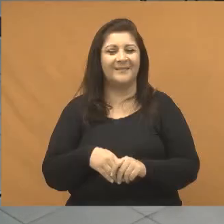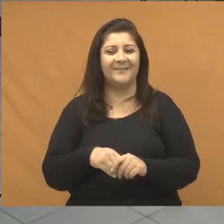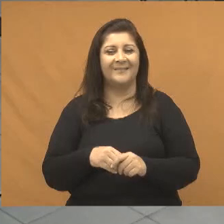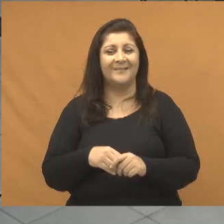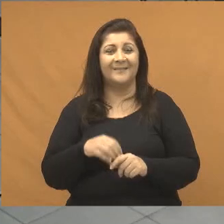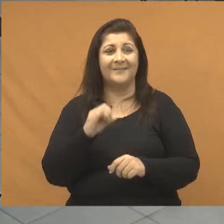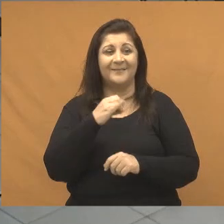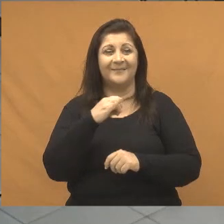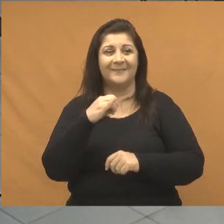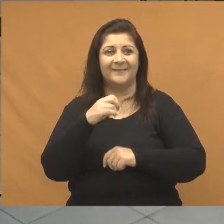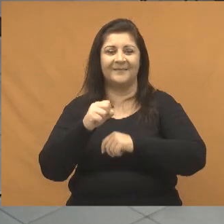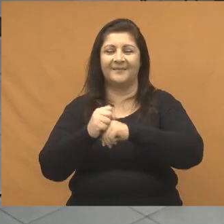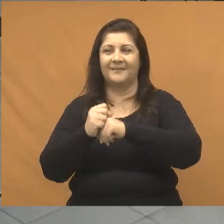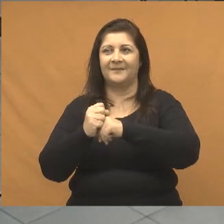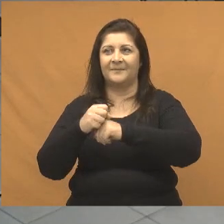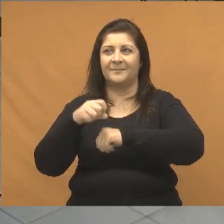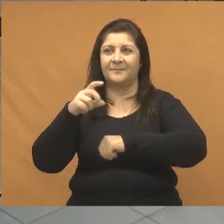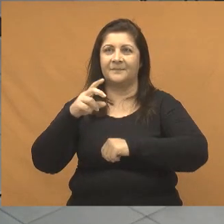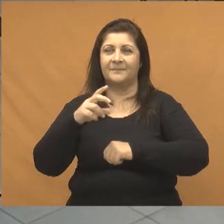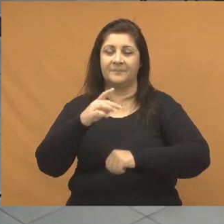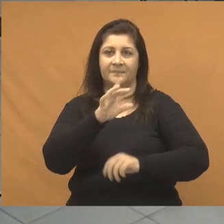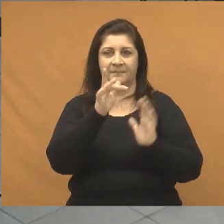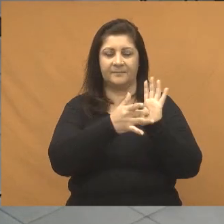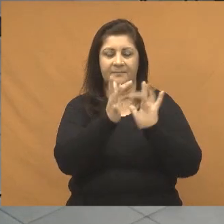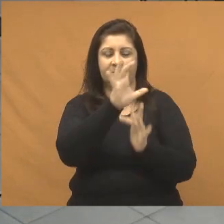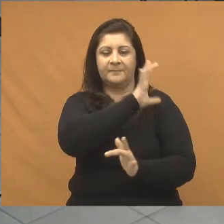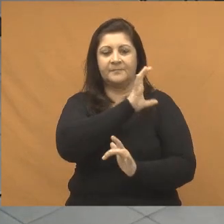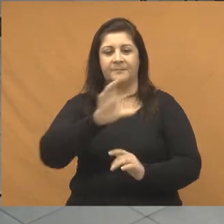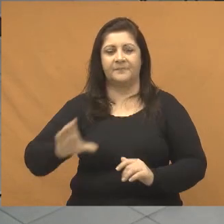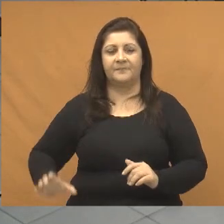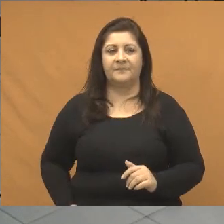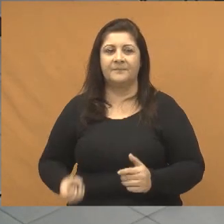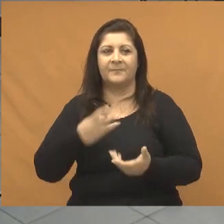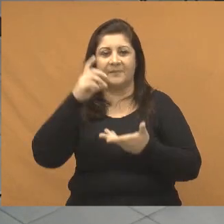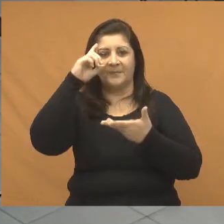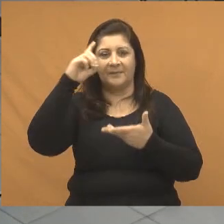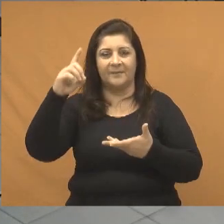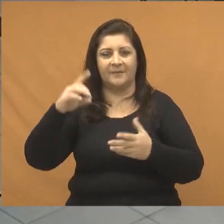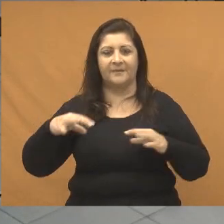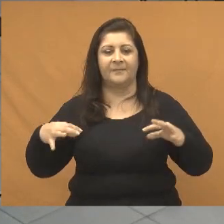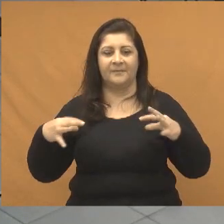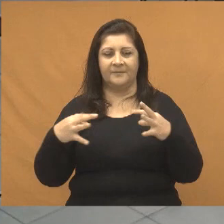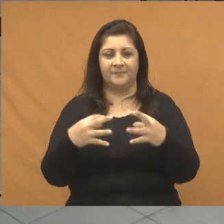Louvado seja nosso Senhor Jesus Cristo. Bom dia a todos.